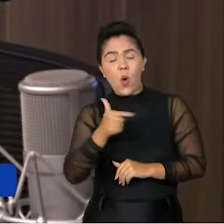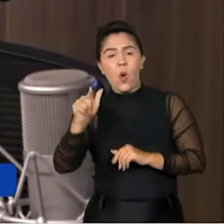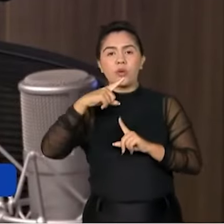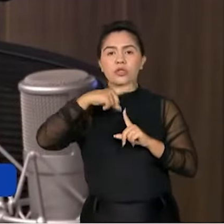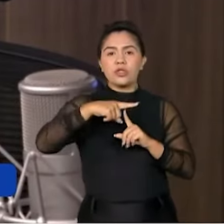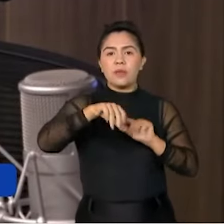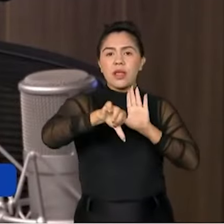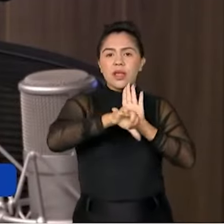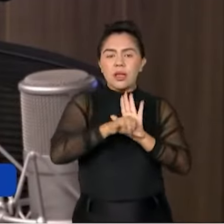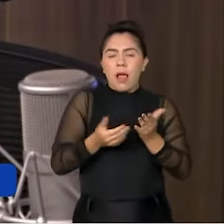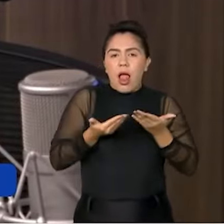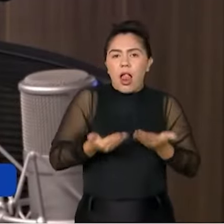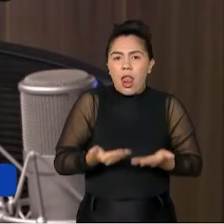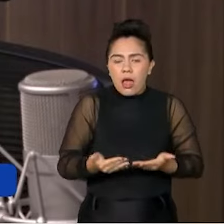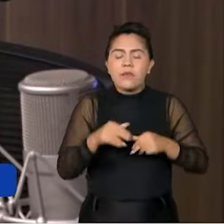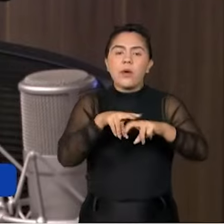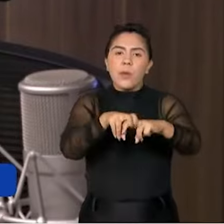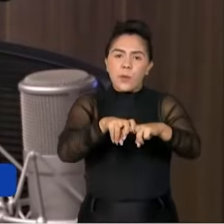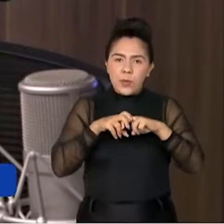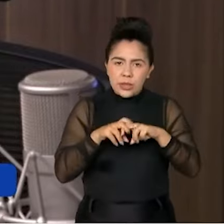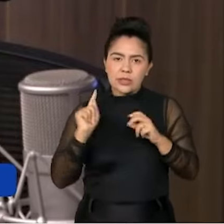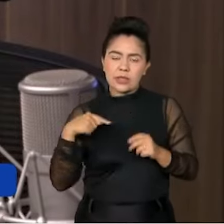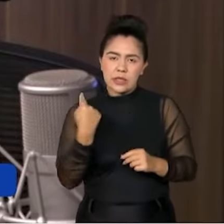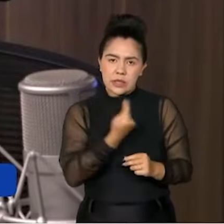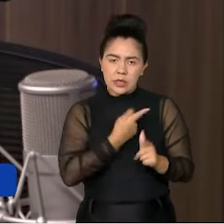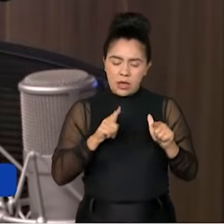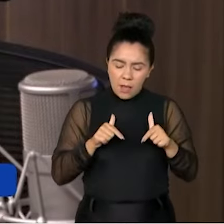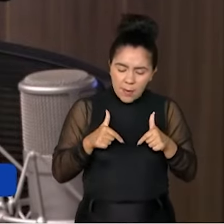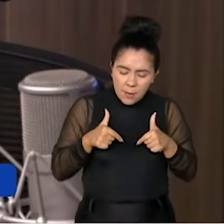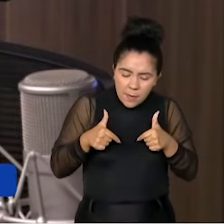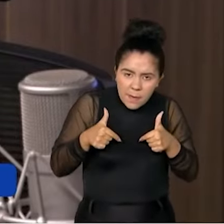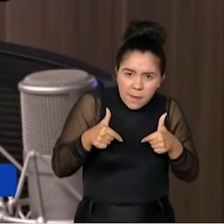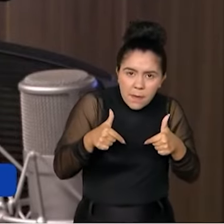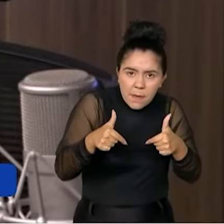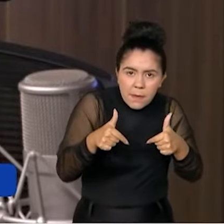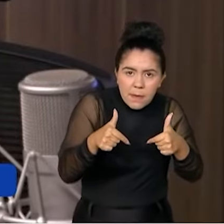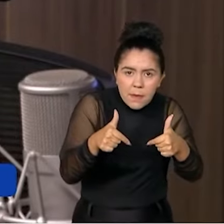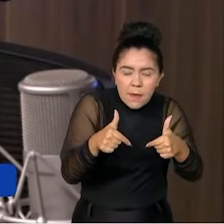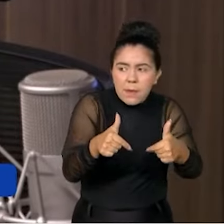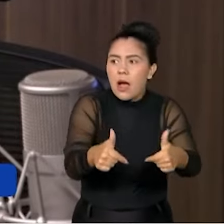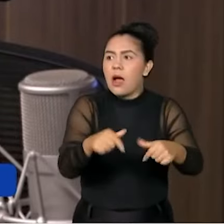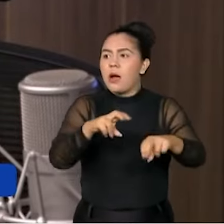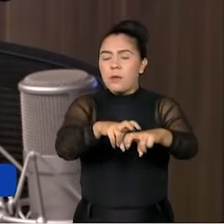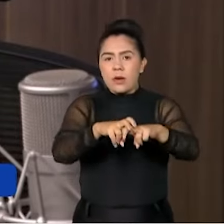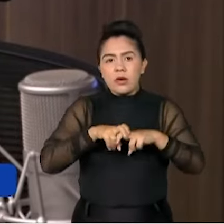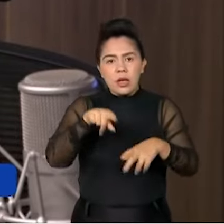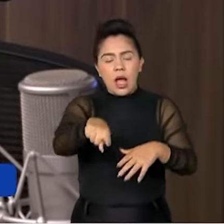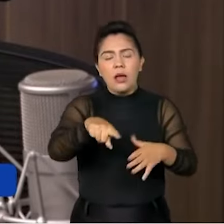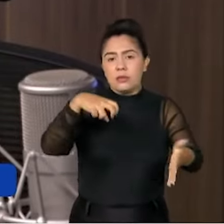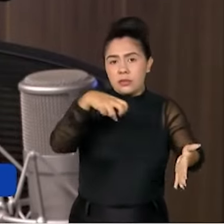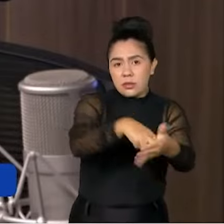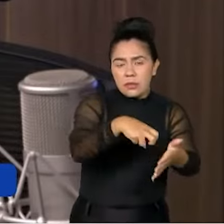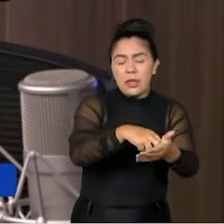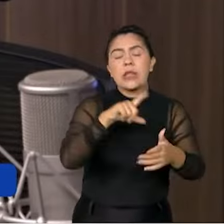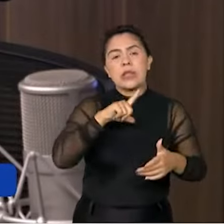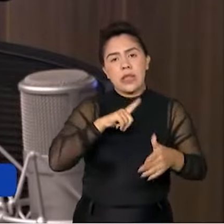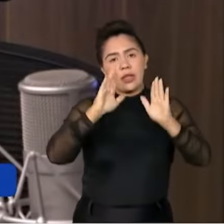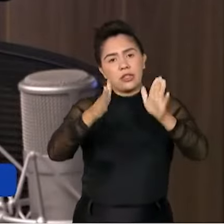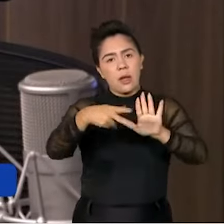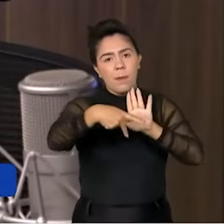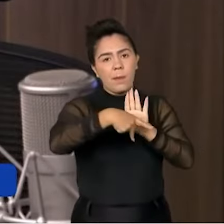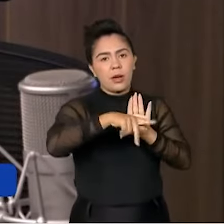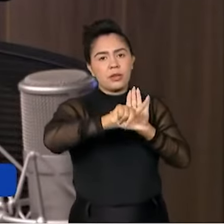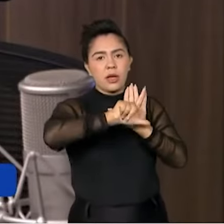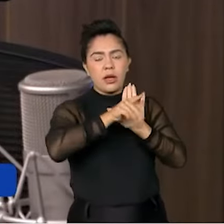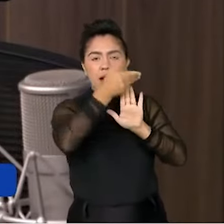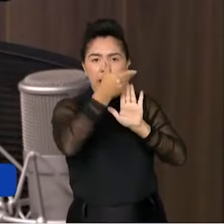sala de situação estamos trabalhando para a elevação da pena. Tem projetos de lei no Congresso Nacional, como do